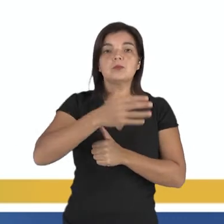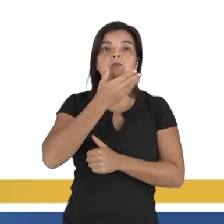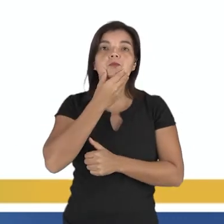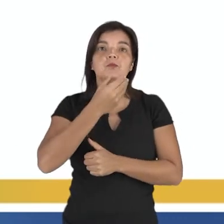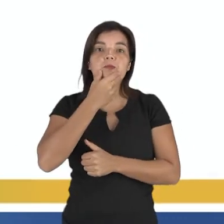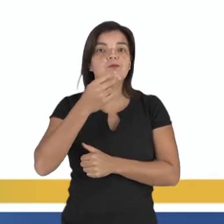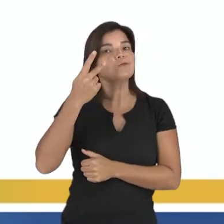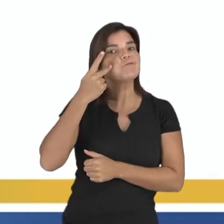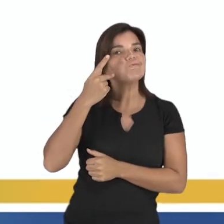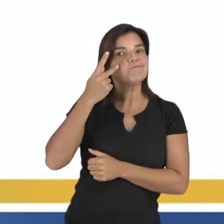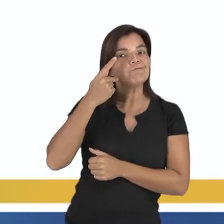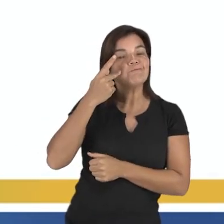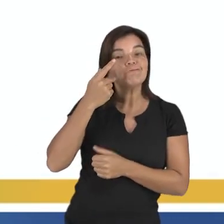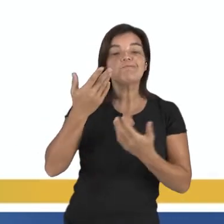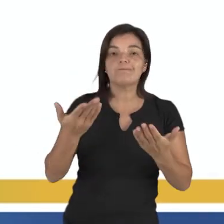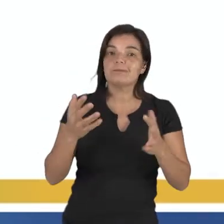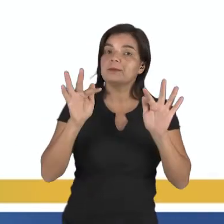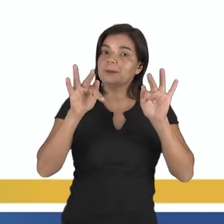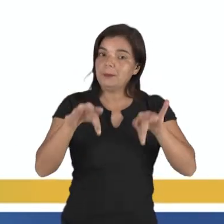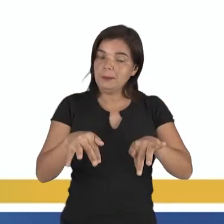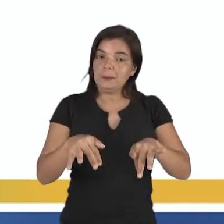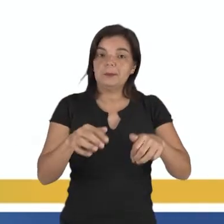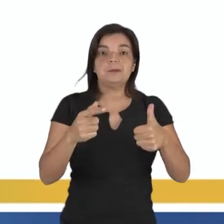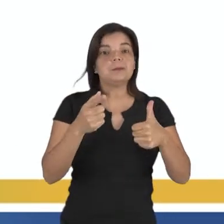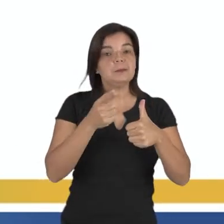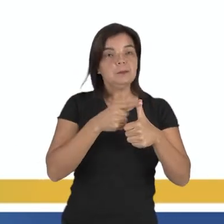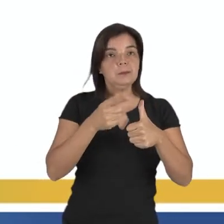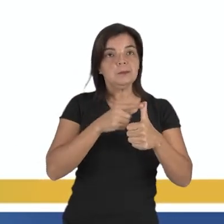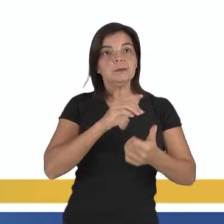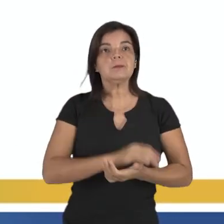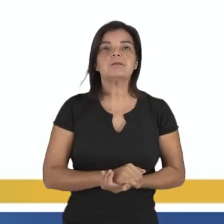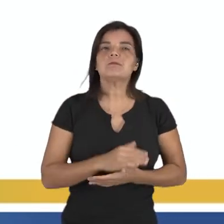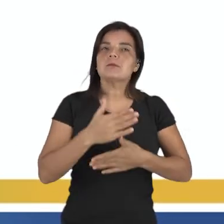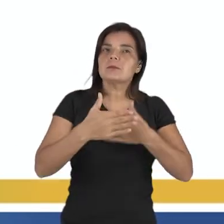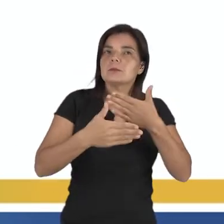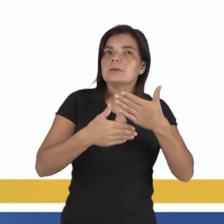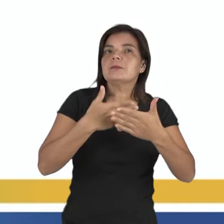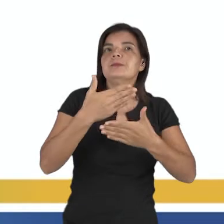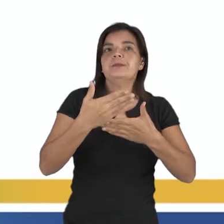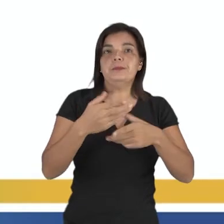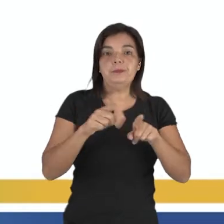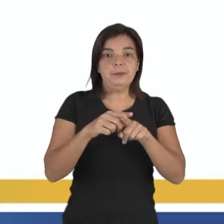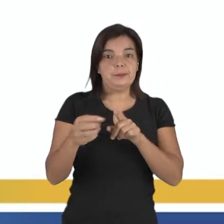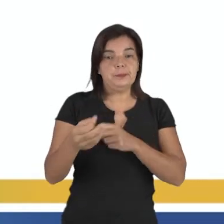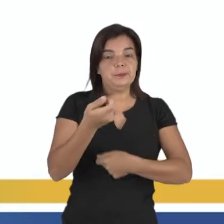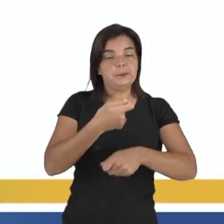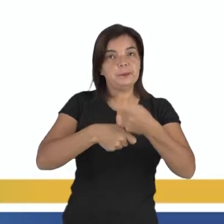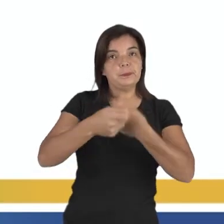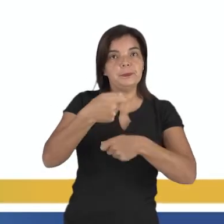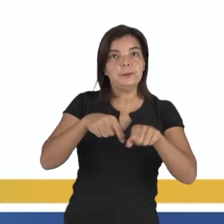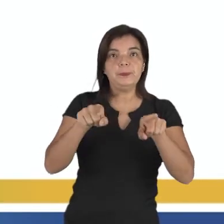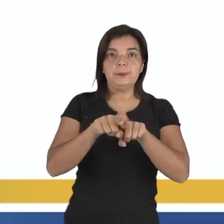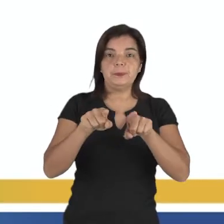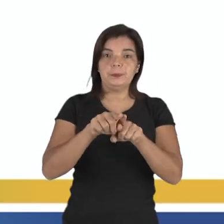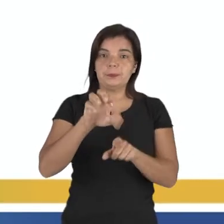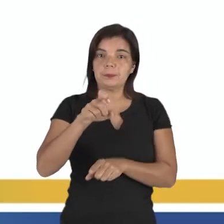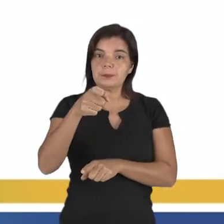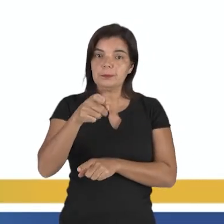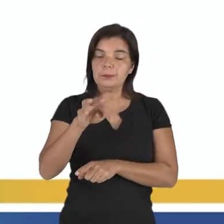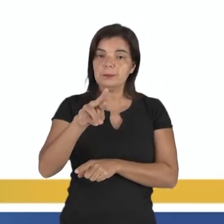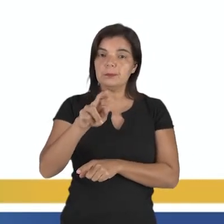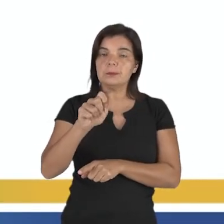seringueiros nordestinos, isso já no final do primeiro ciclo. Aos poucos foram integrados à economia